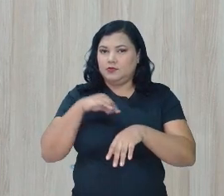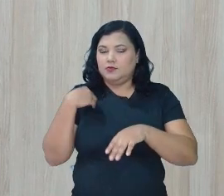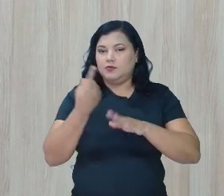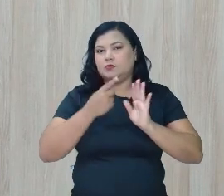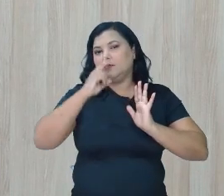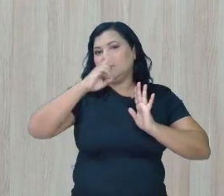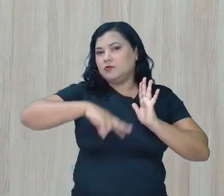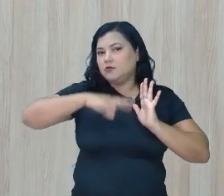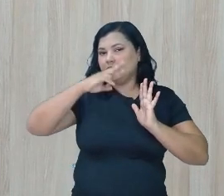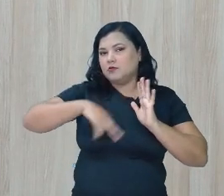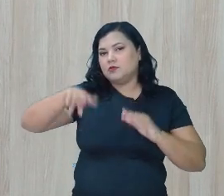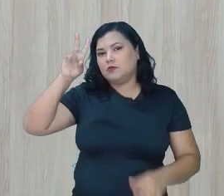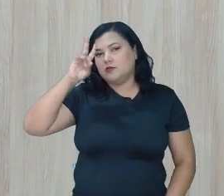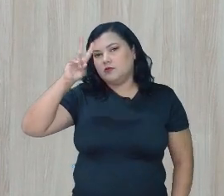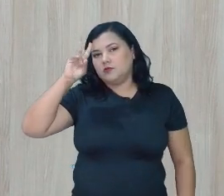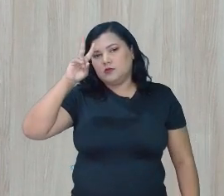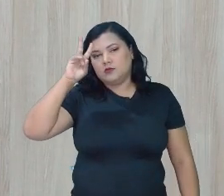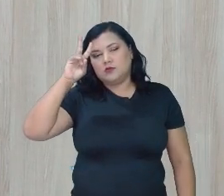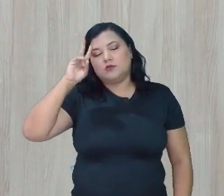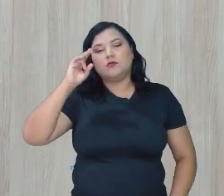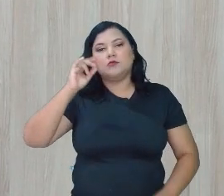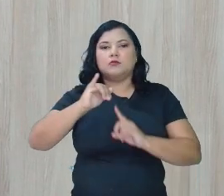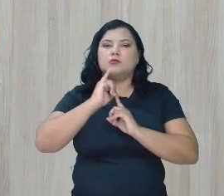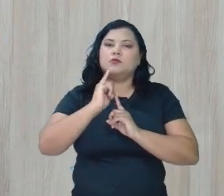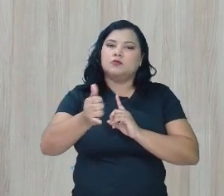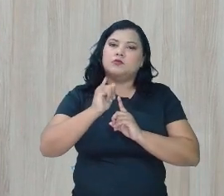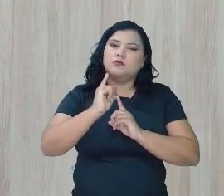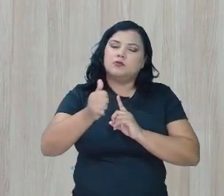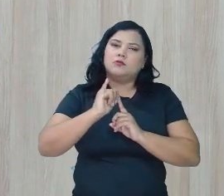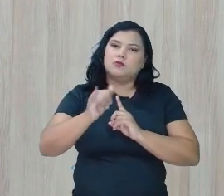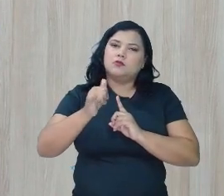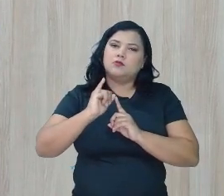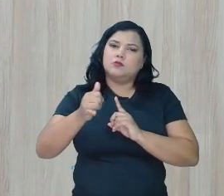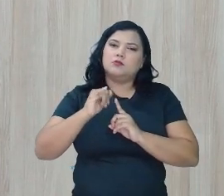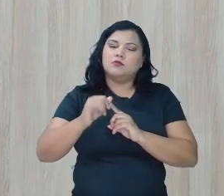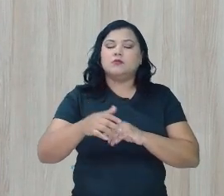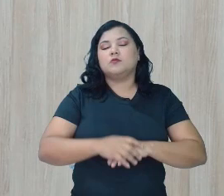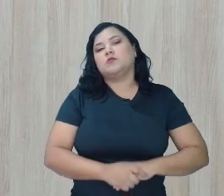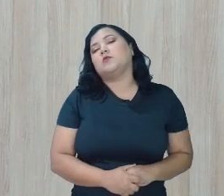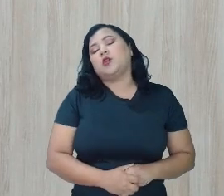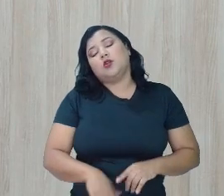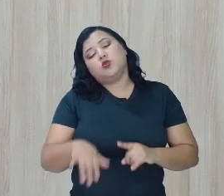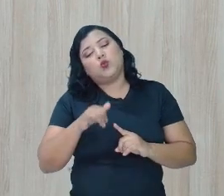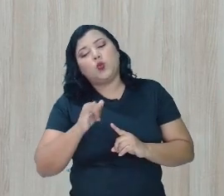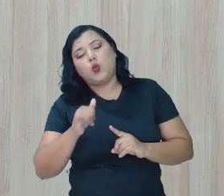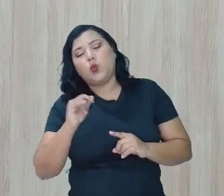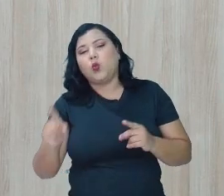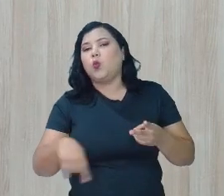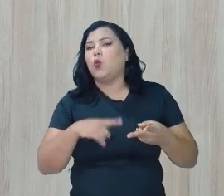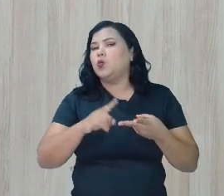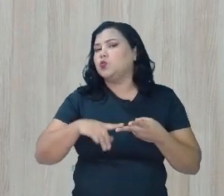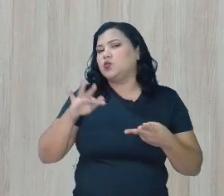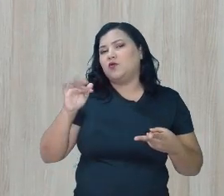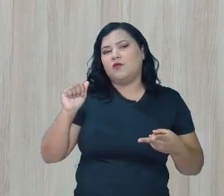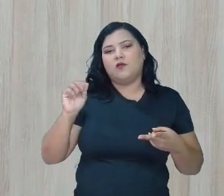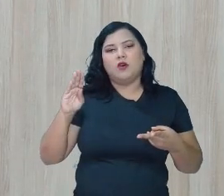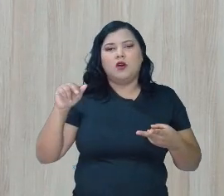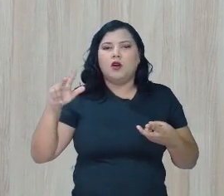as histórias, né, as narrativas, seja um conto, uma fábula, uma